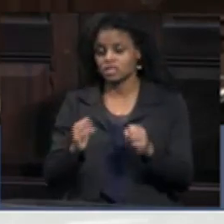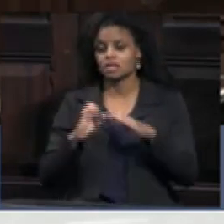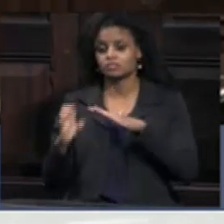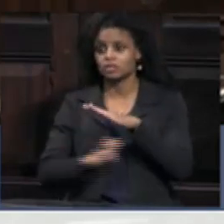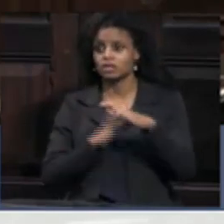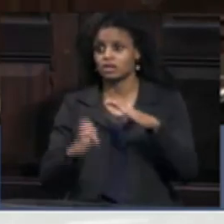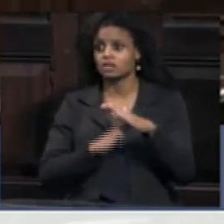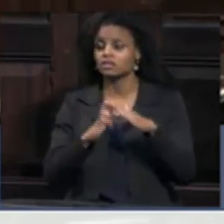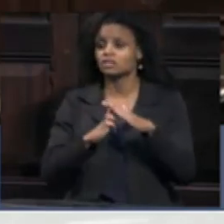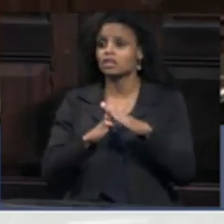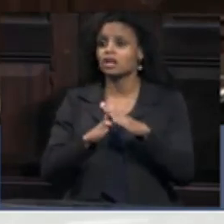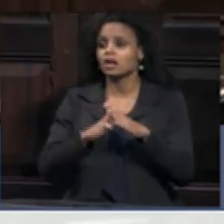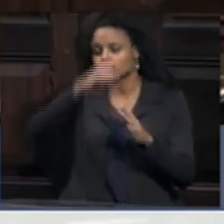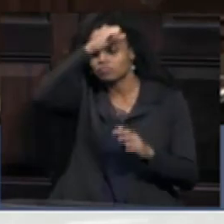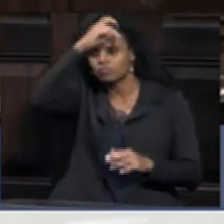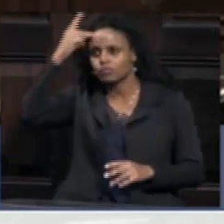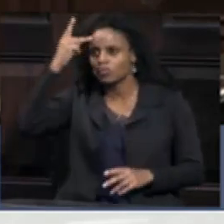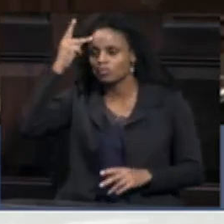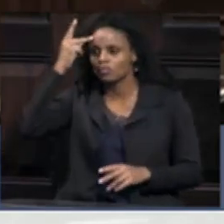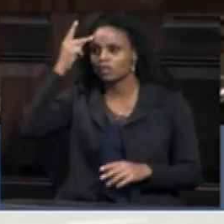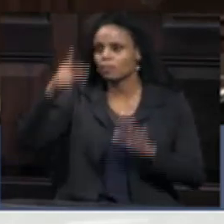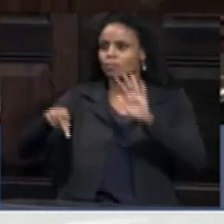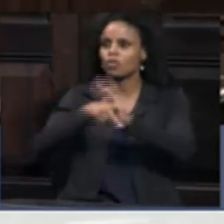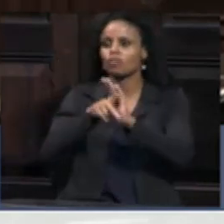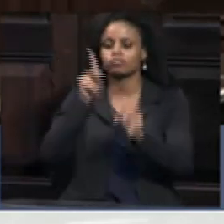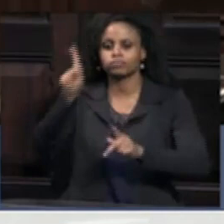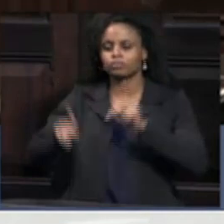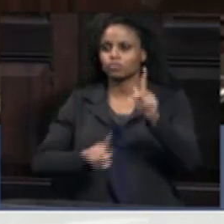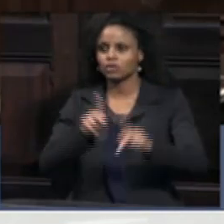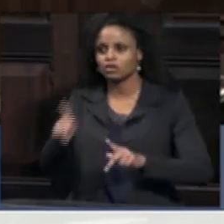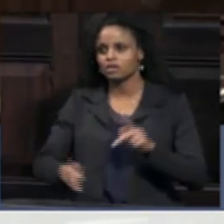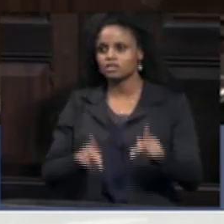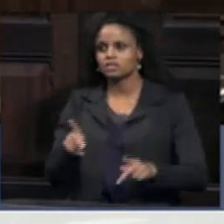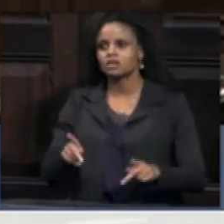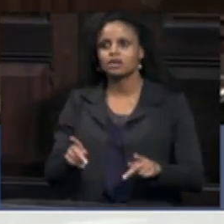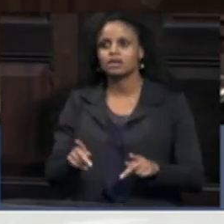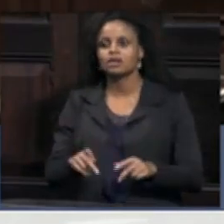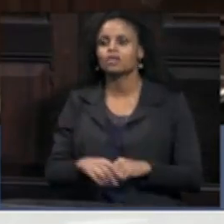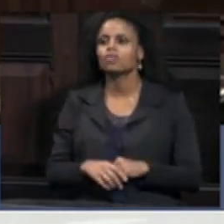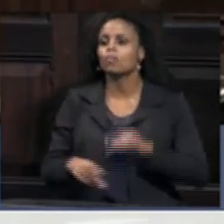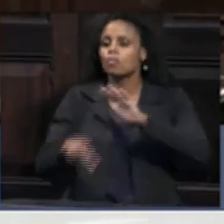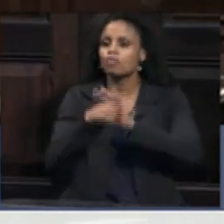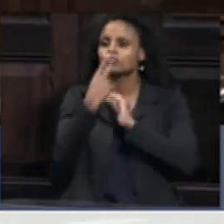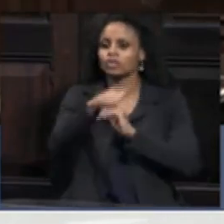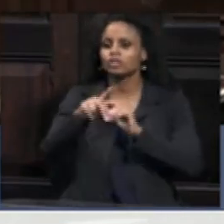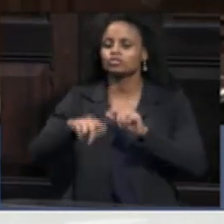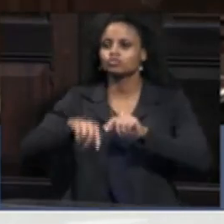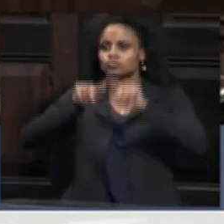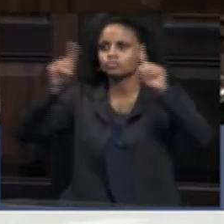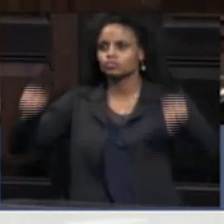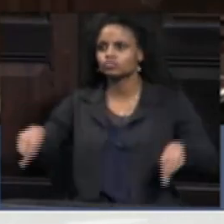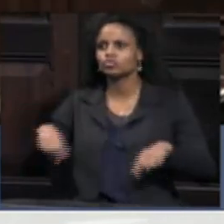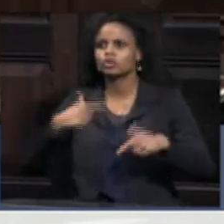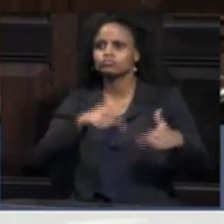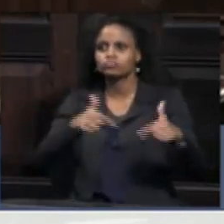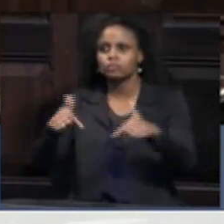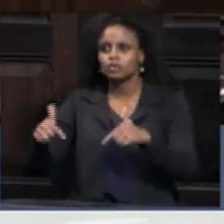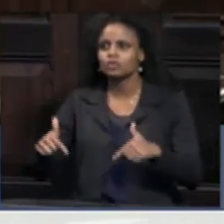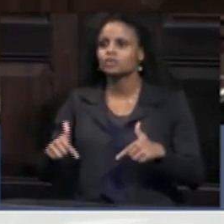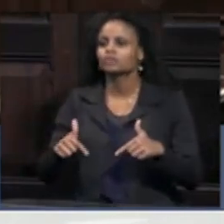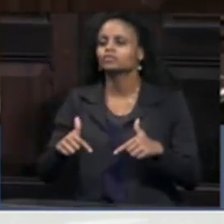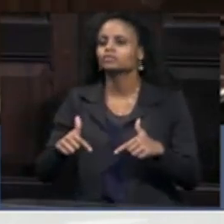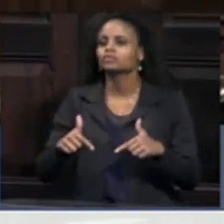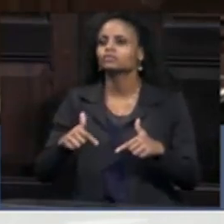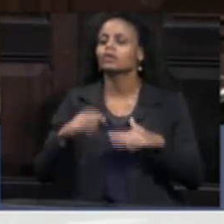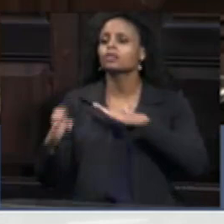SEDAI pública, a SEDAI para o povo, a SEDAI dos trabalhadores, a SEDAI para o povo